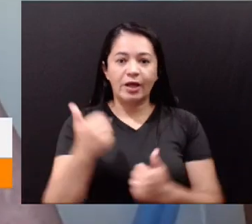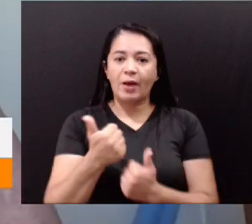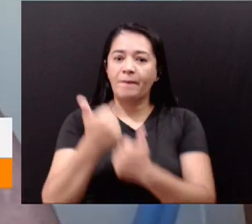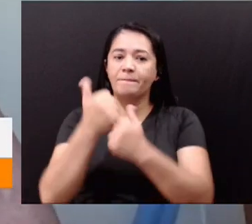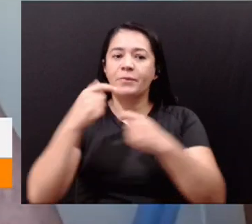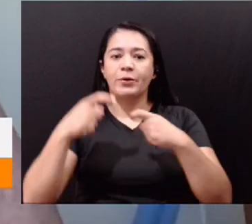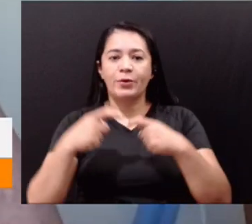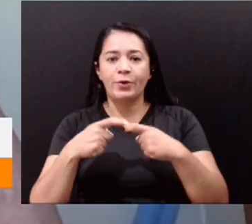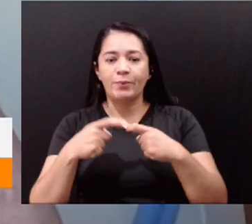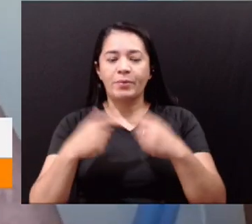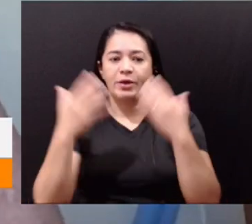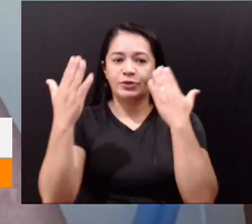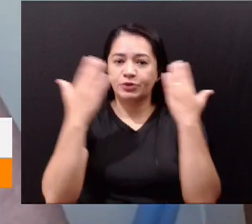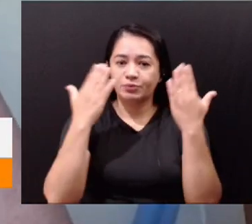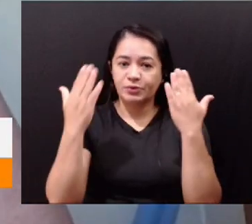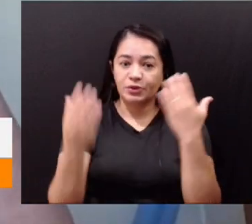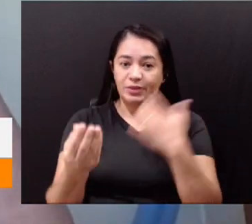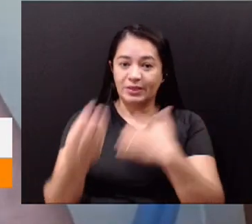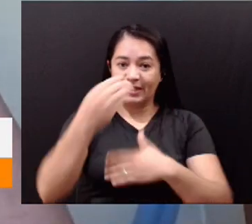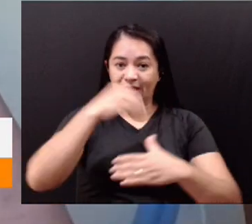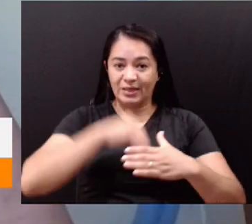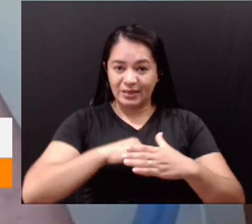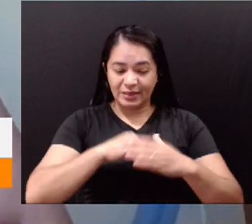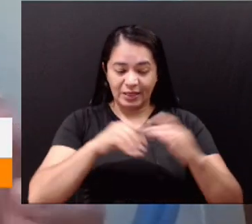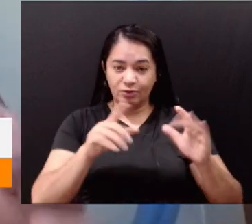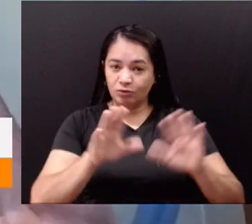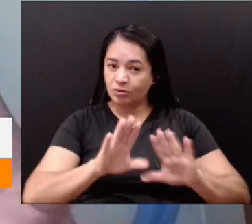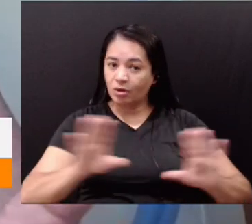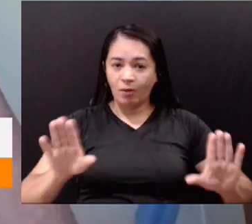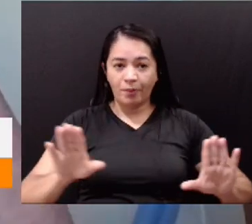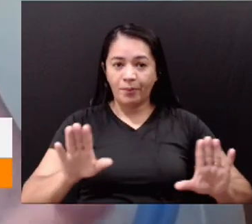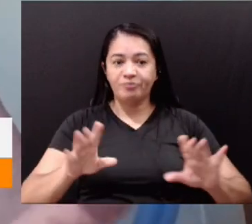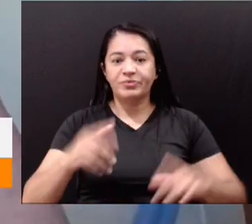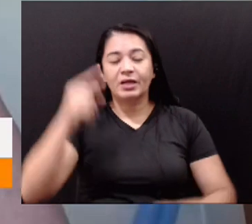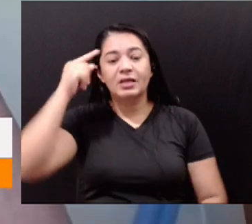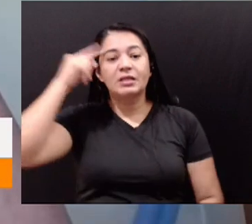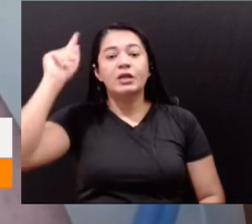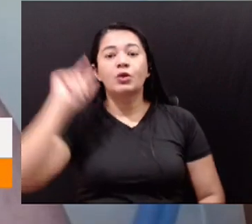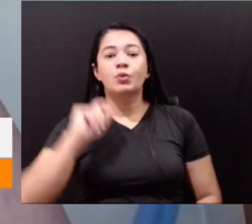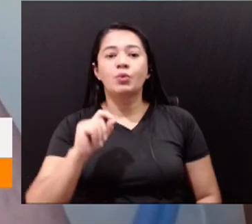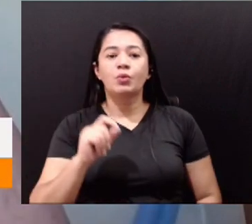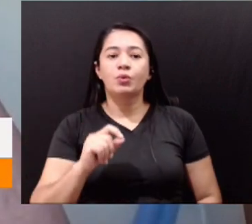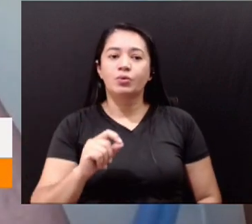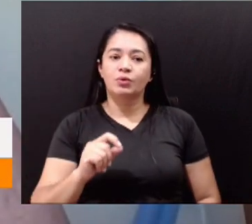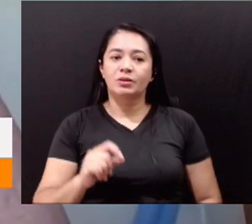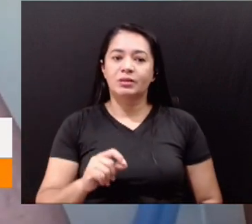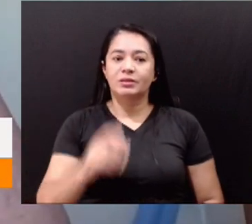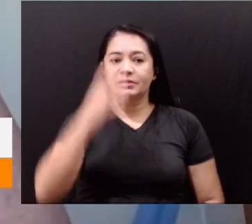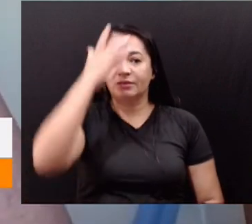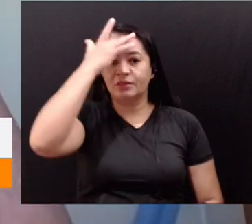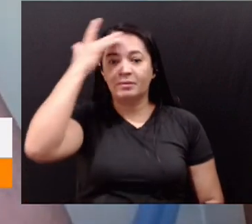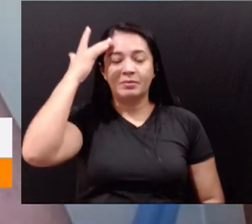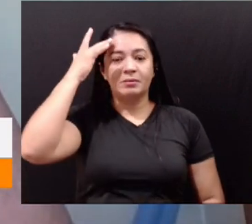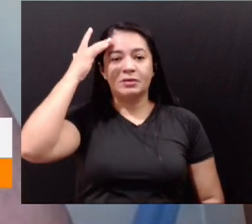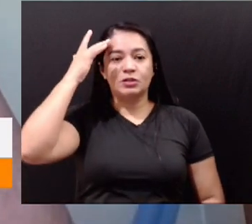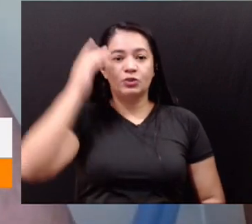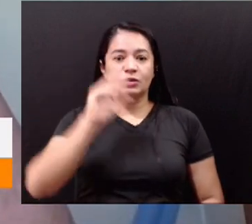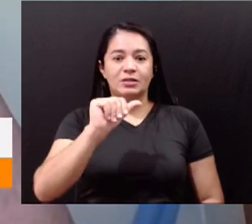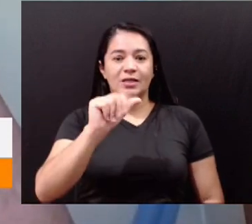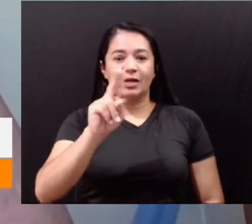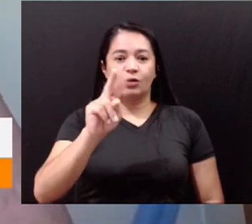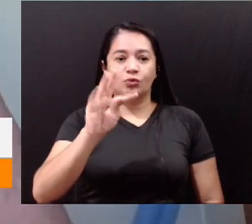psicológico dentro da vida. A ideia são pessoas autônomas que querem